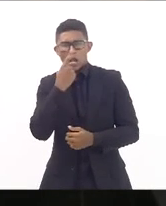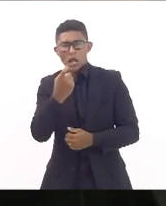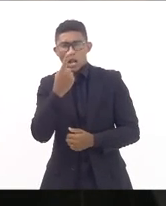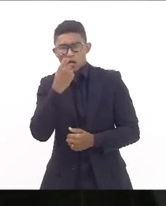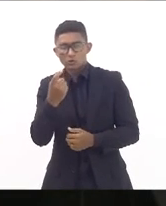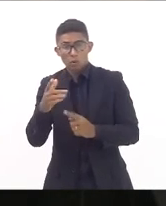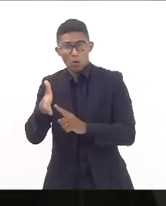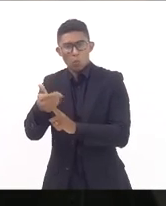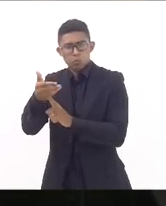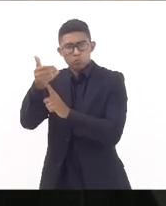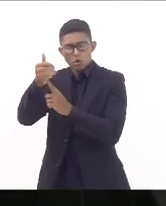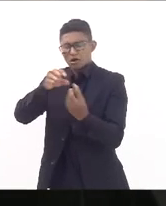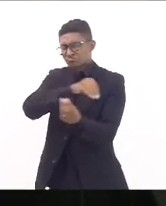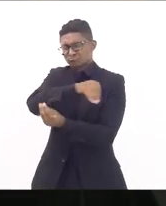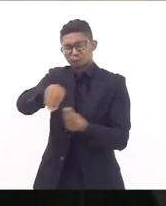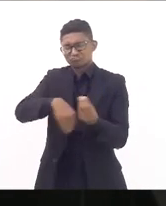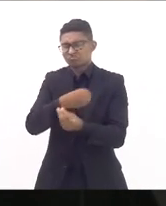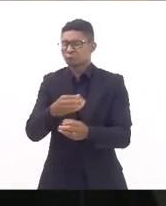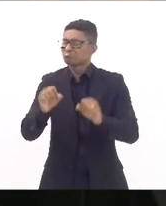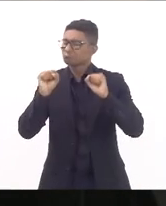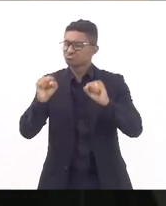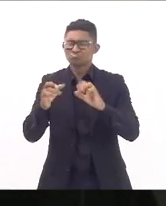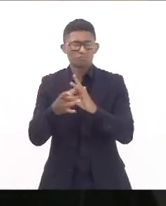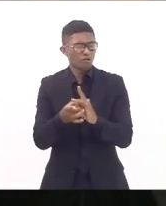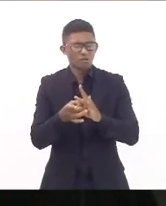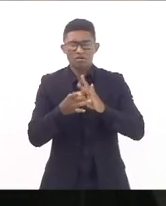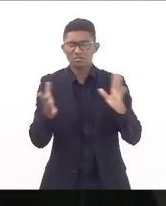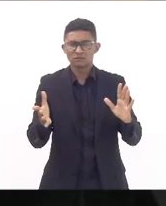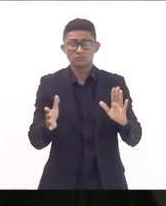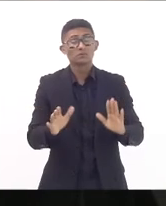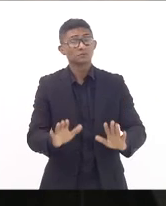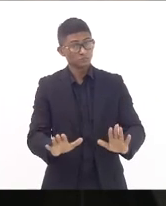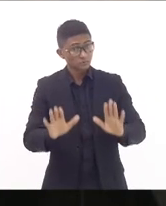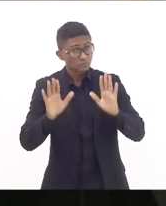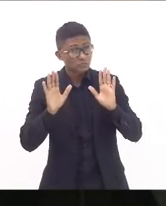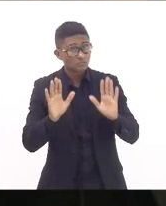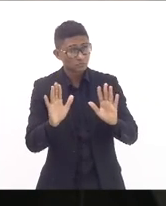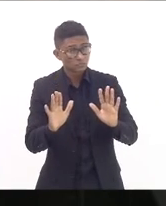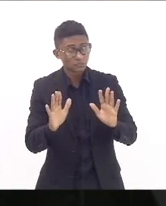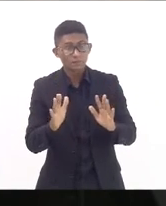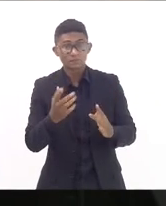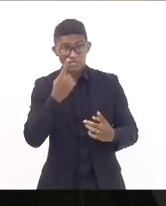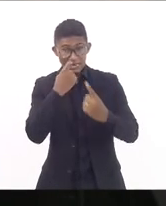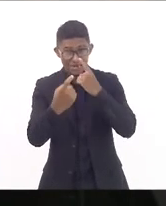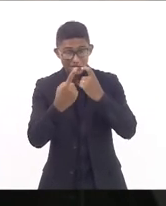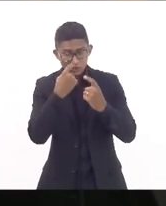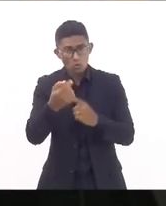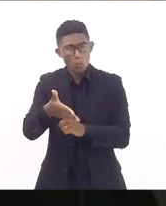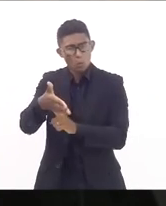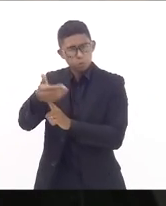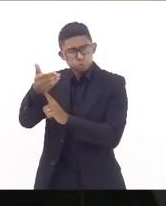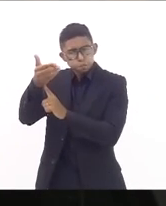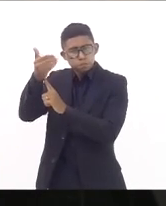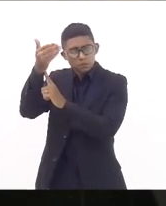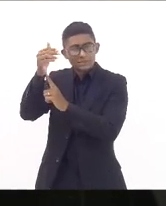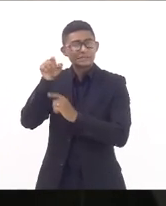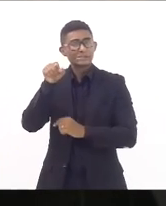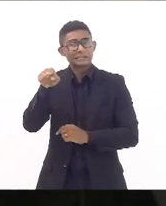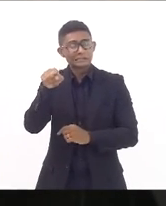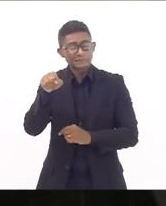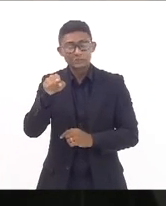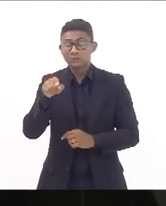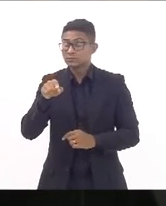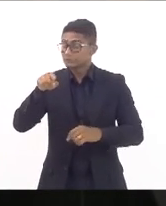haver uma conscientização. E esse lixo, senhora presidente, ele pode causar não só um